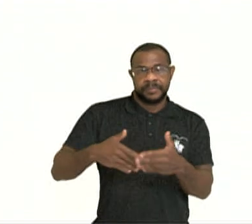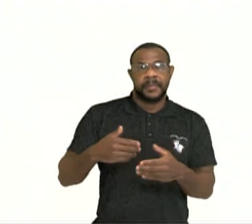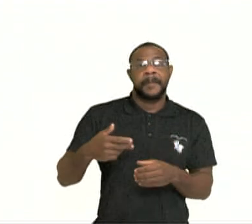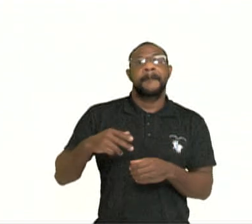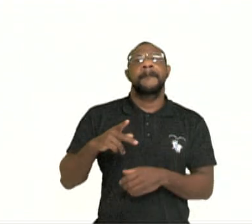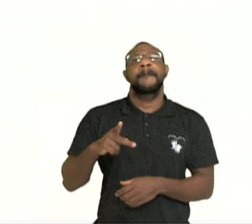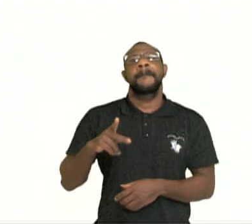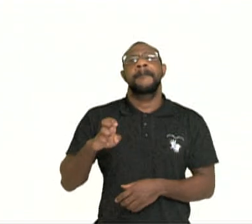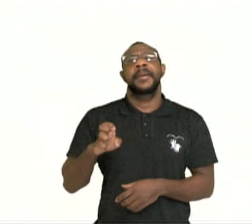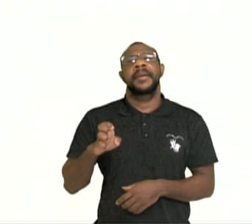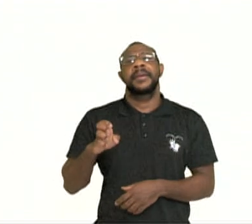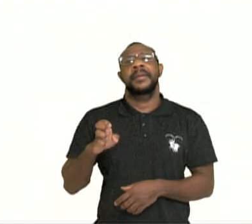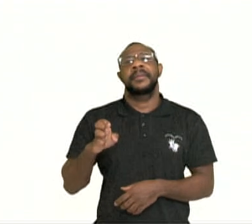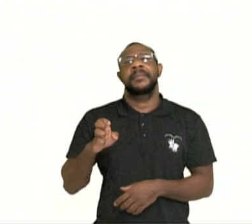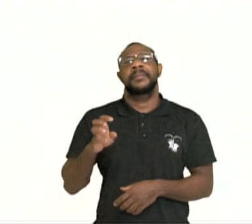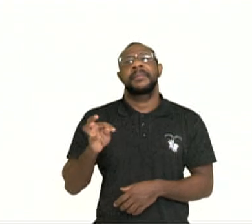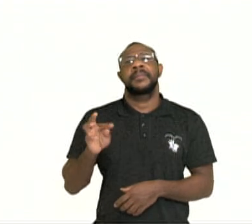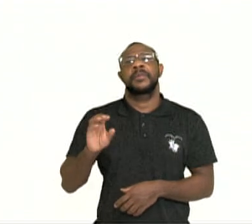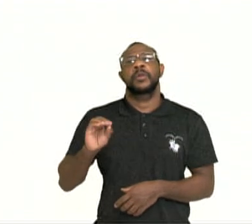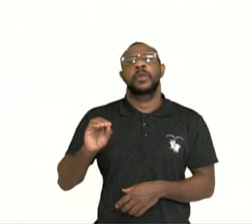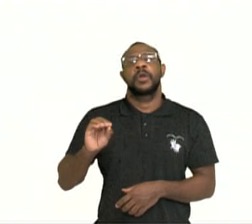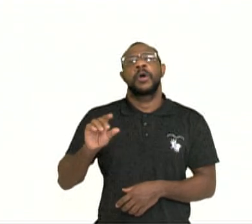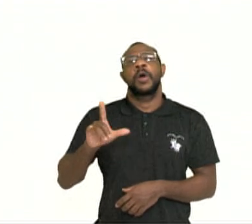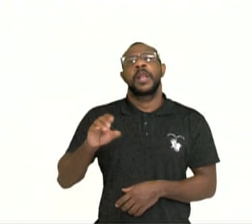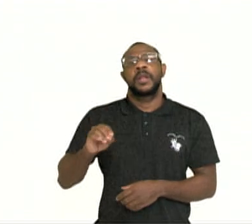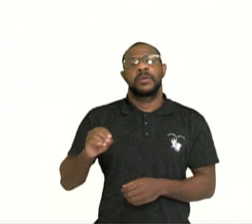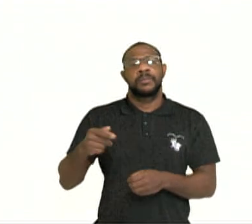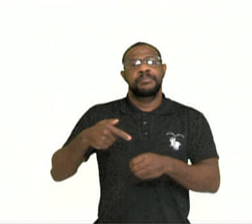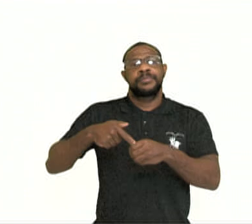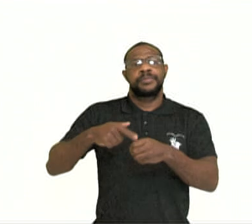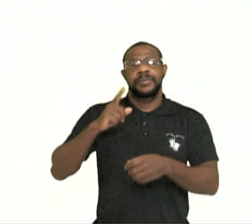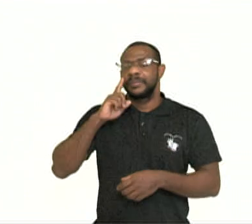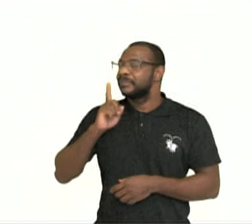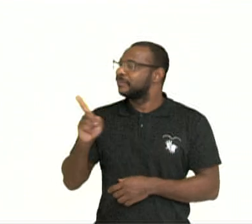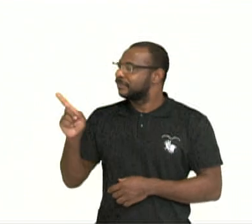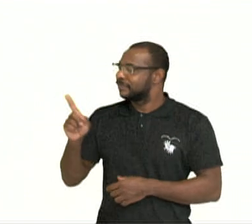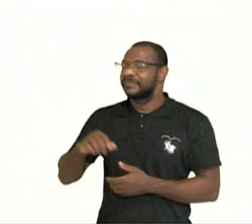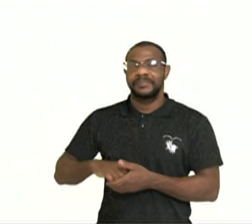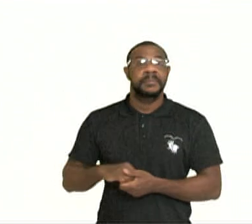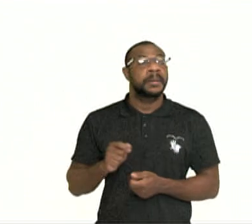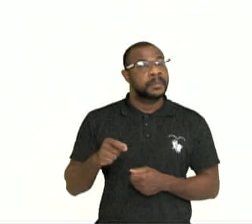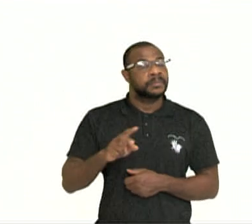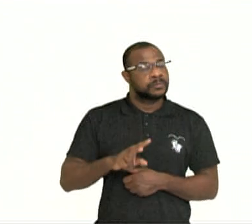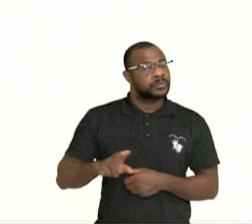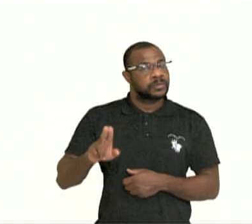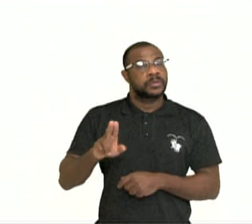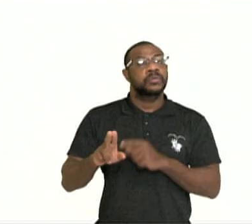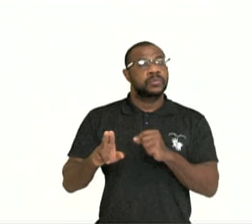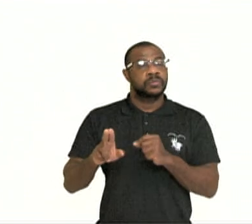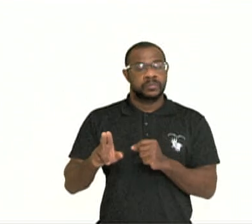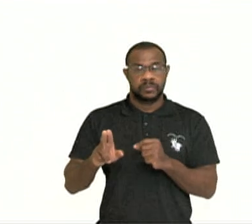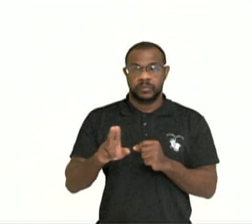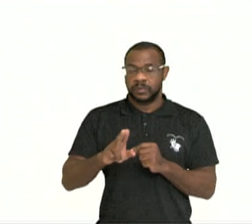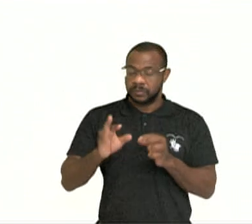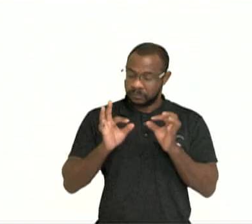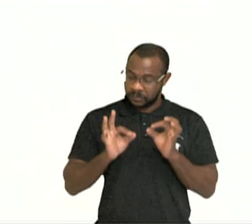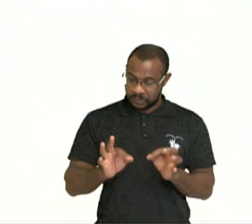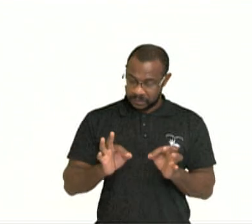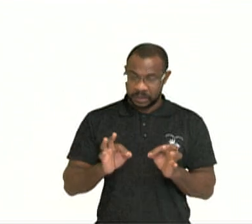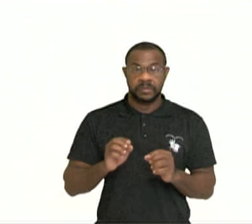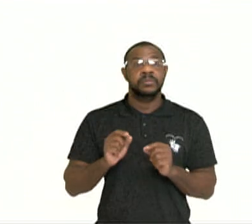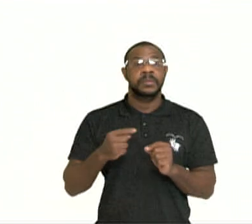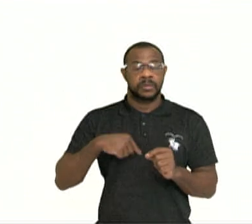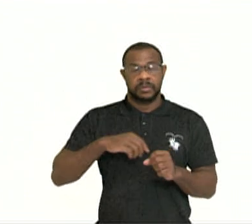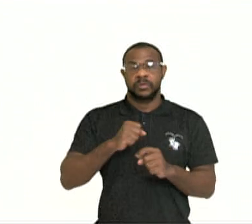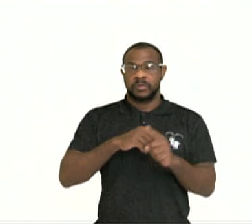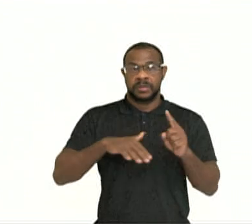petróleo. Pois o petróleo é obtido bruto na natureza, mas para que ele possa ser utilizado de forma eficiente pela nossa